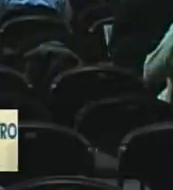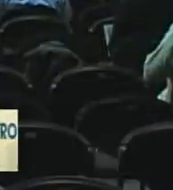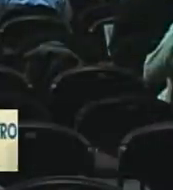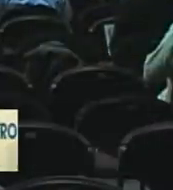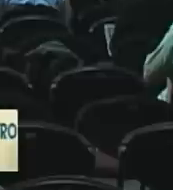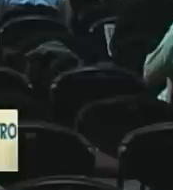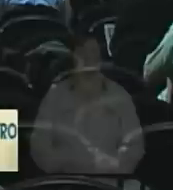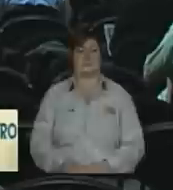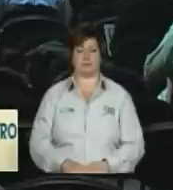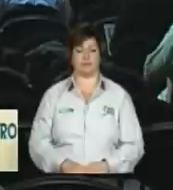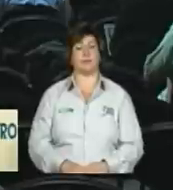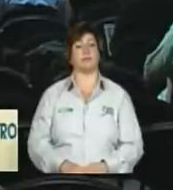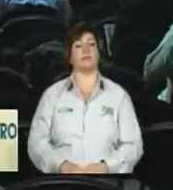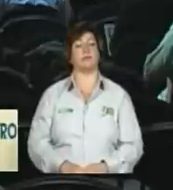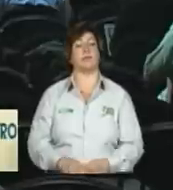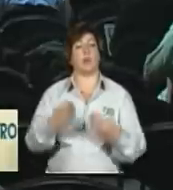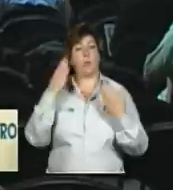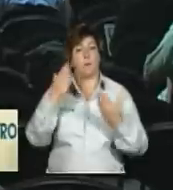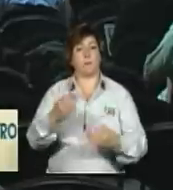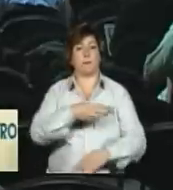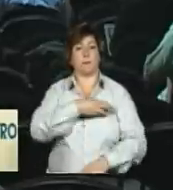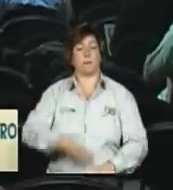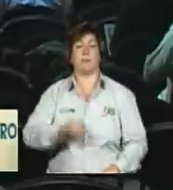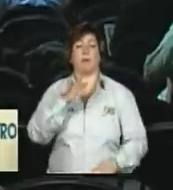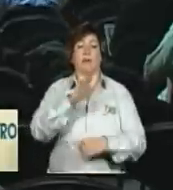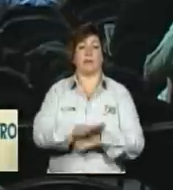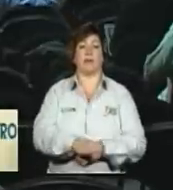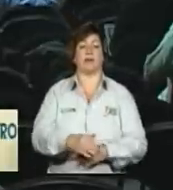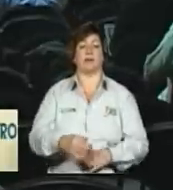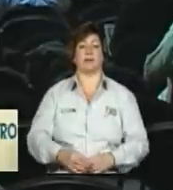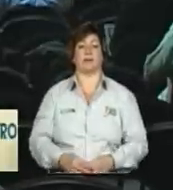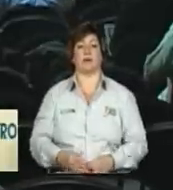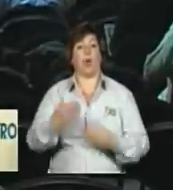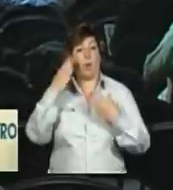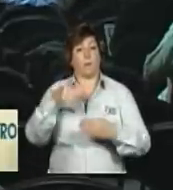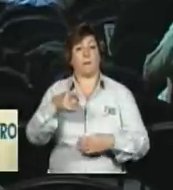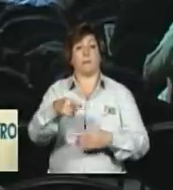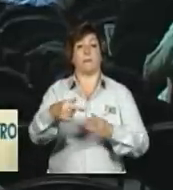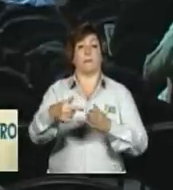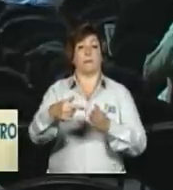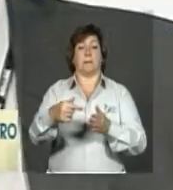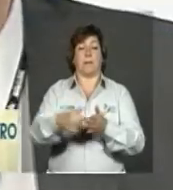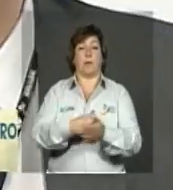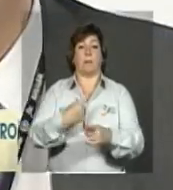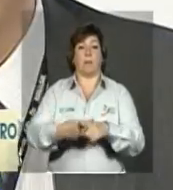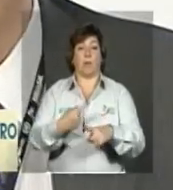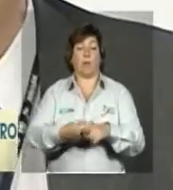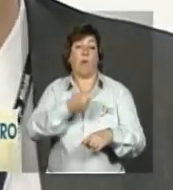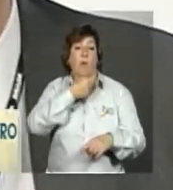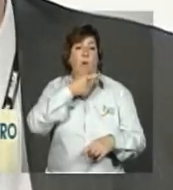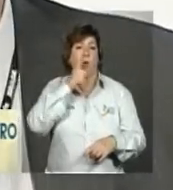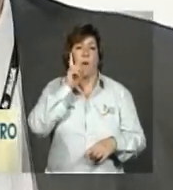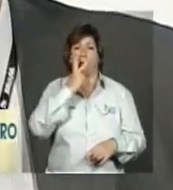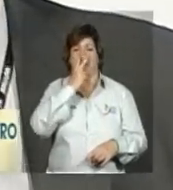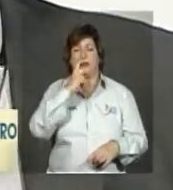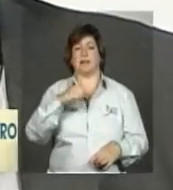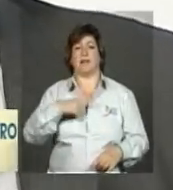Muito obrigado, ministro. Boa tarde. Muito obrigado pela pergunta, porque eu creio que ontem até houve um